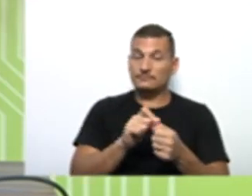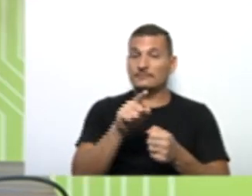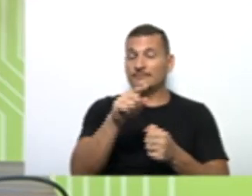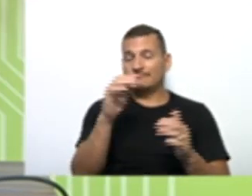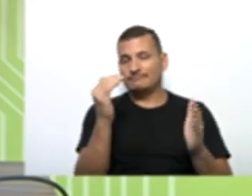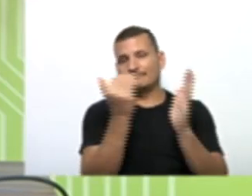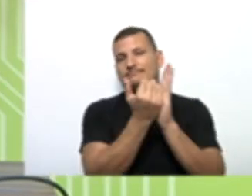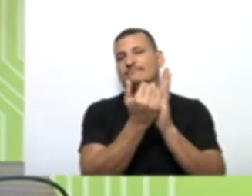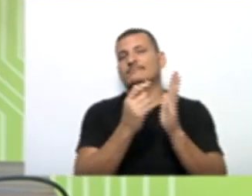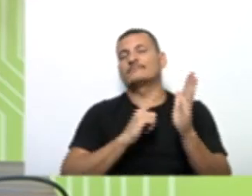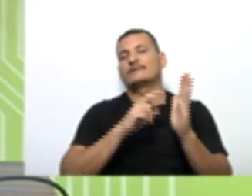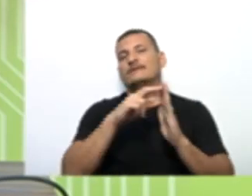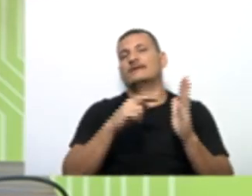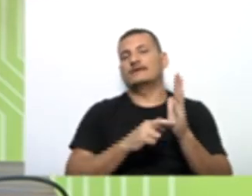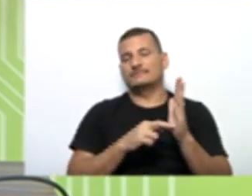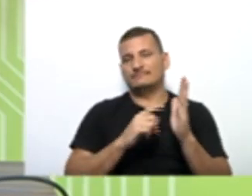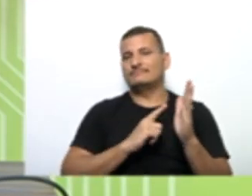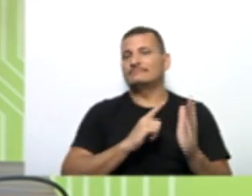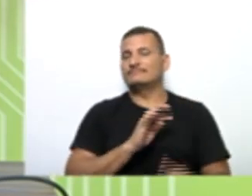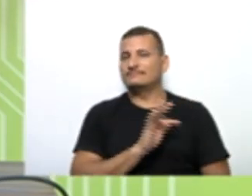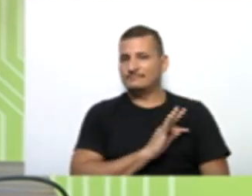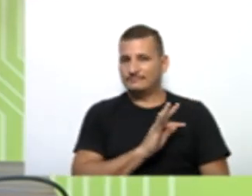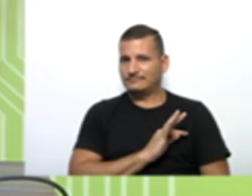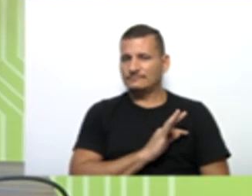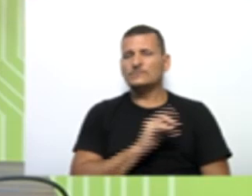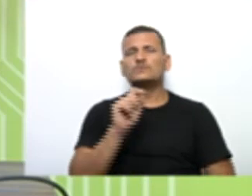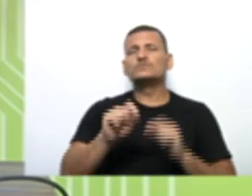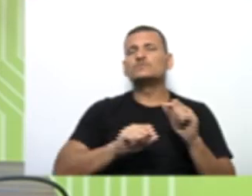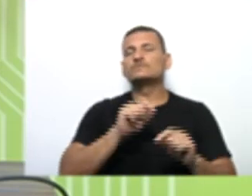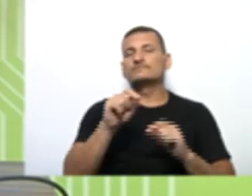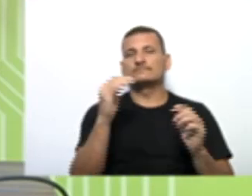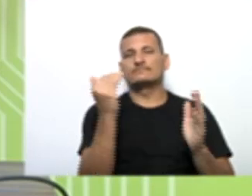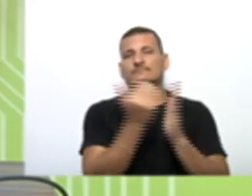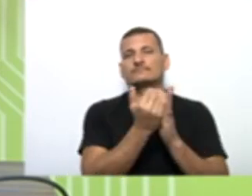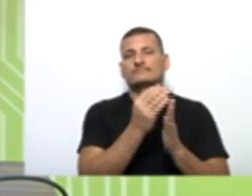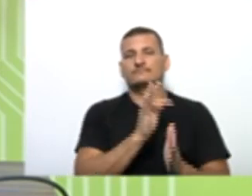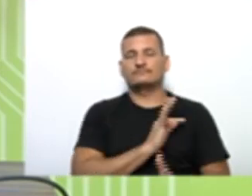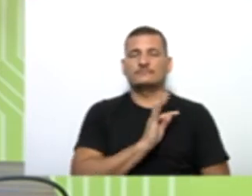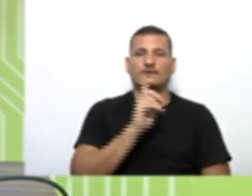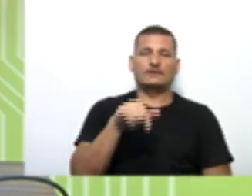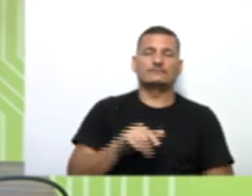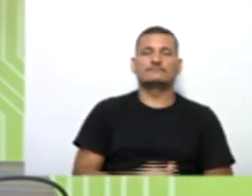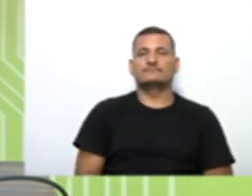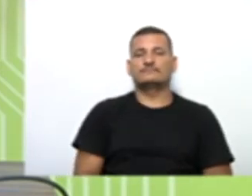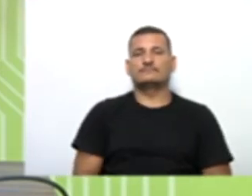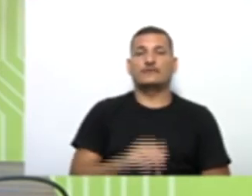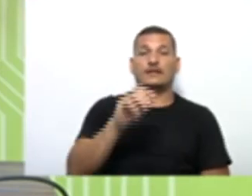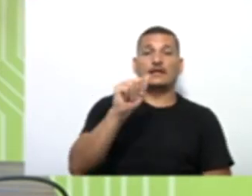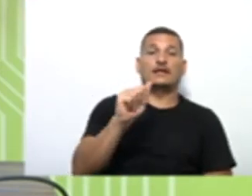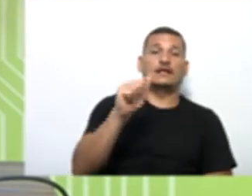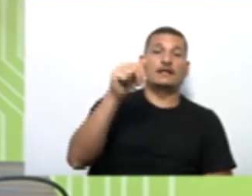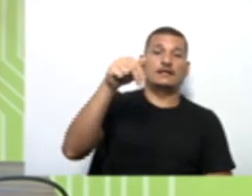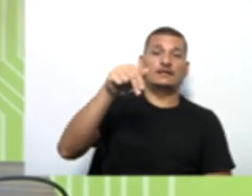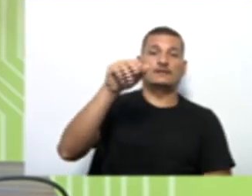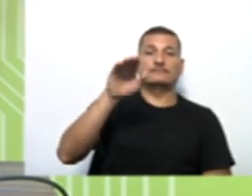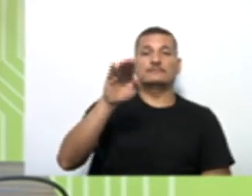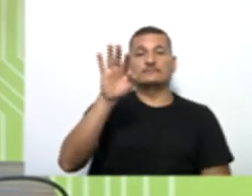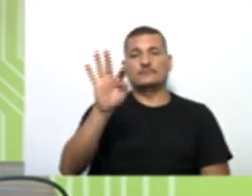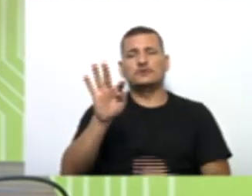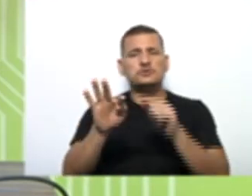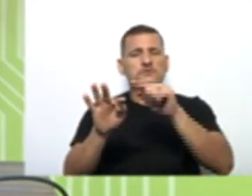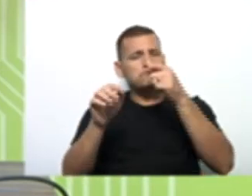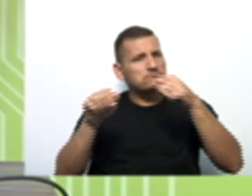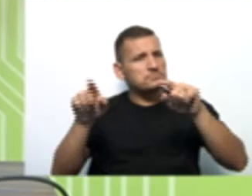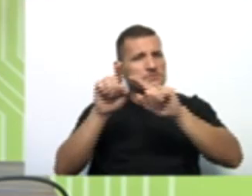normas técnicas. As normas técnicas são elaboradas pela Associação Brasileira de Normas Técnicas. Não é necessário decorar,